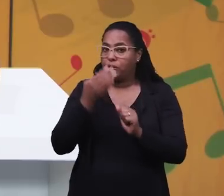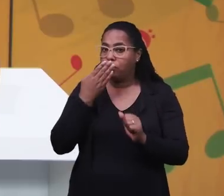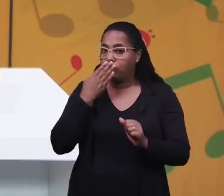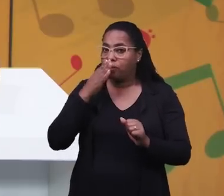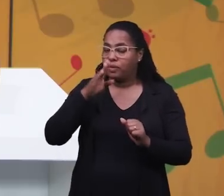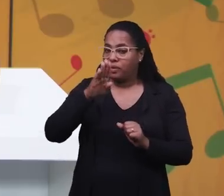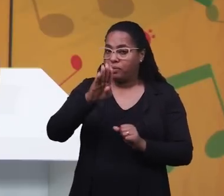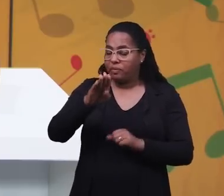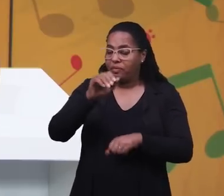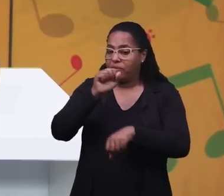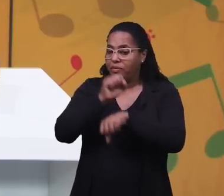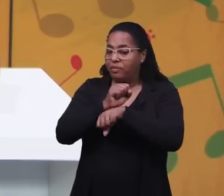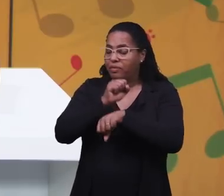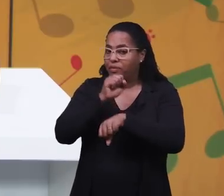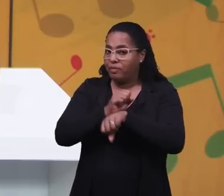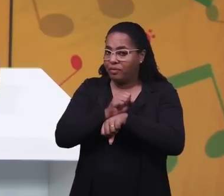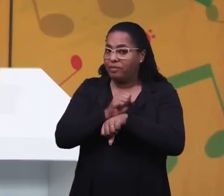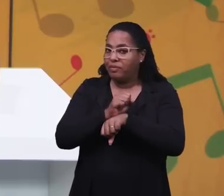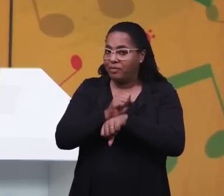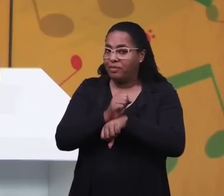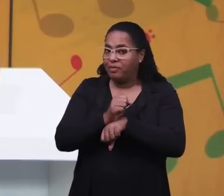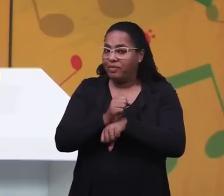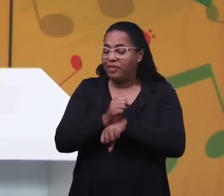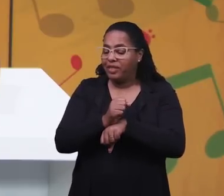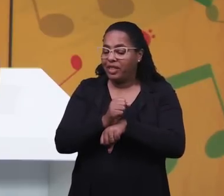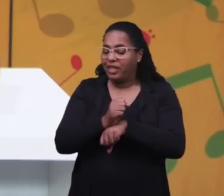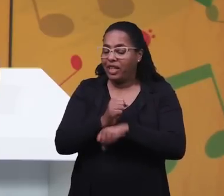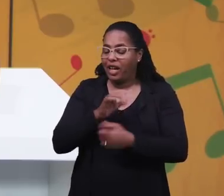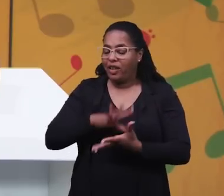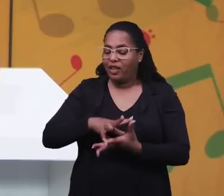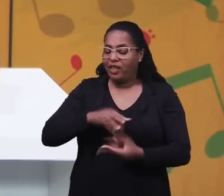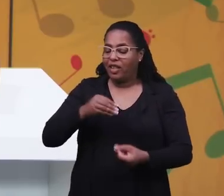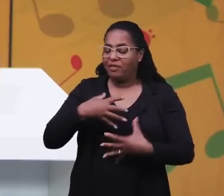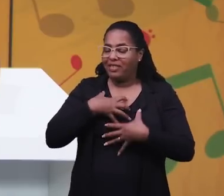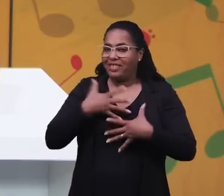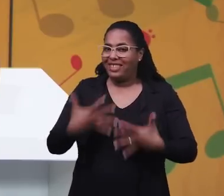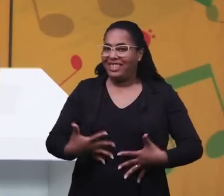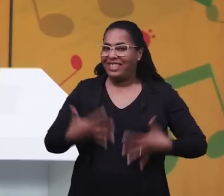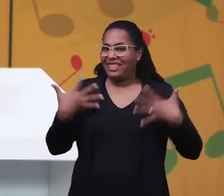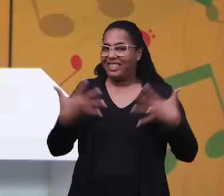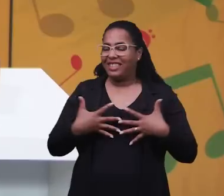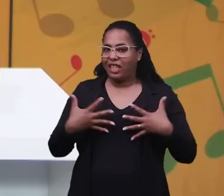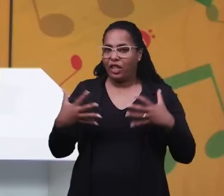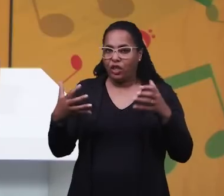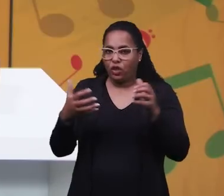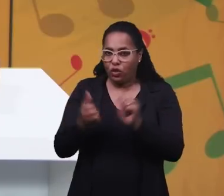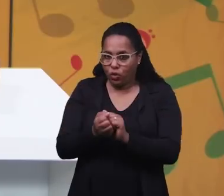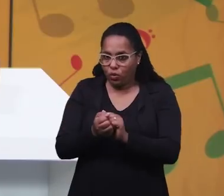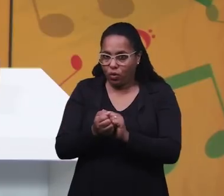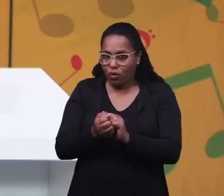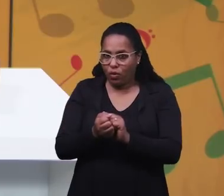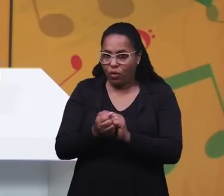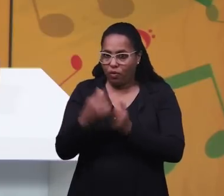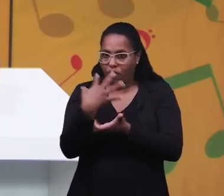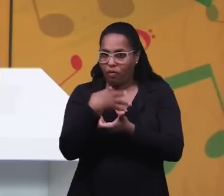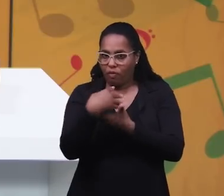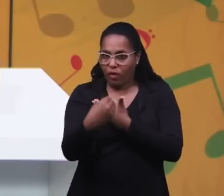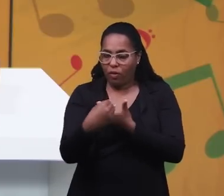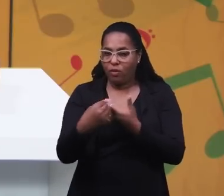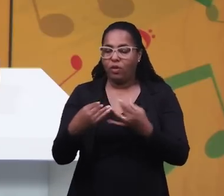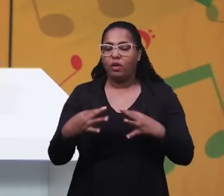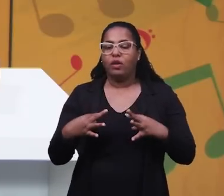a promessa que aguardamos e tanto alegra a nossa alma. Vamos falar junto com as